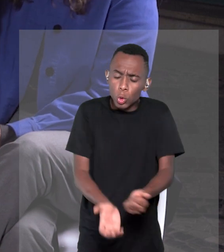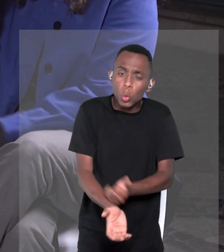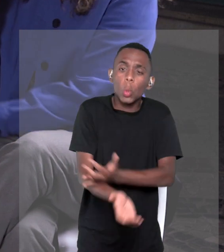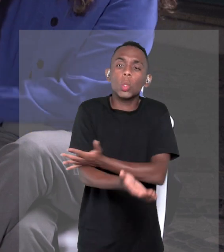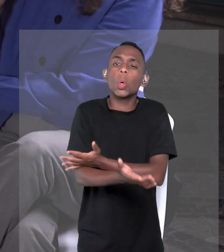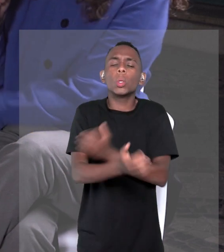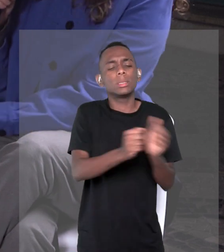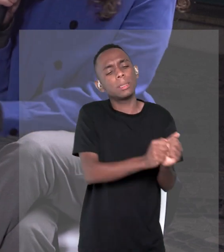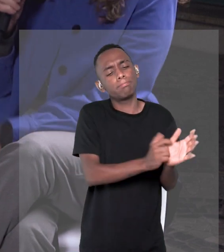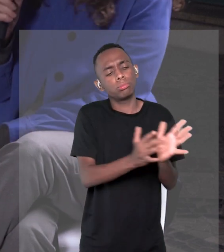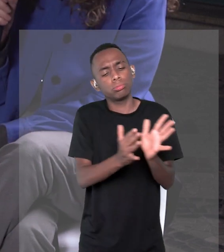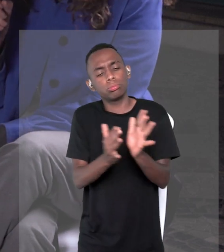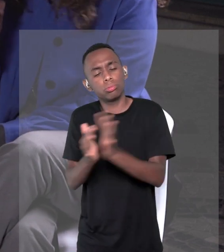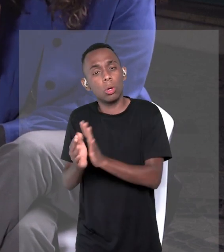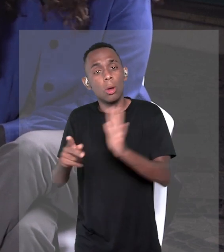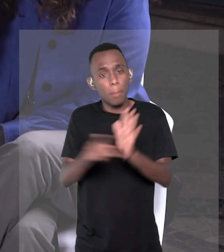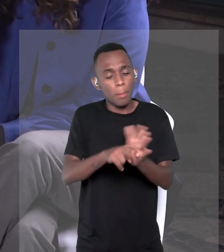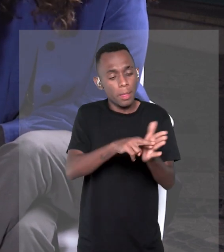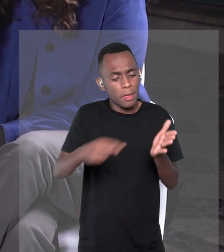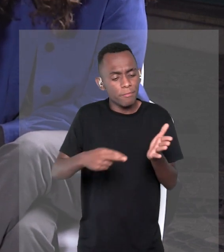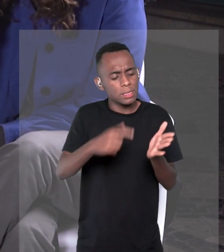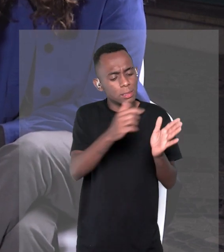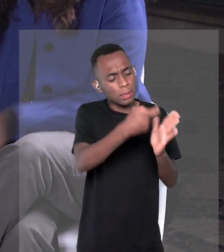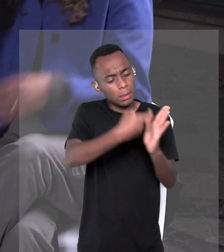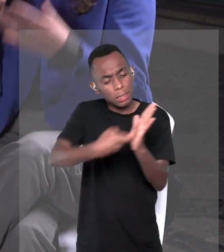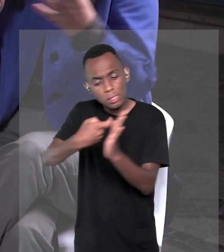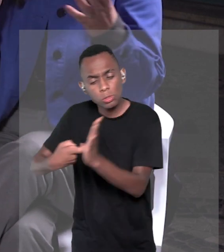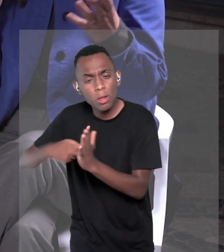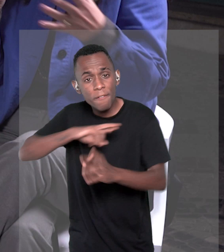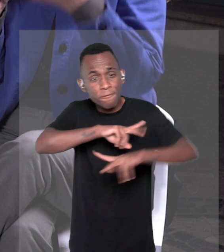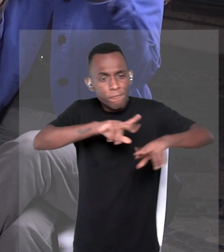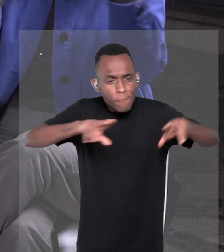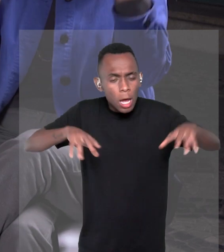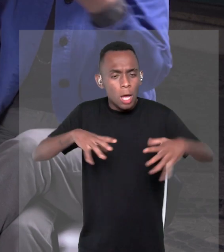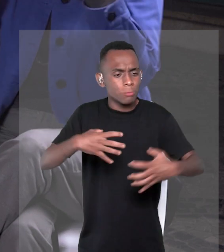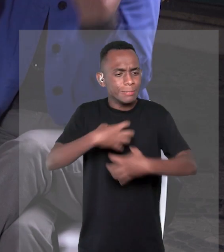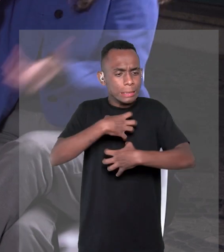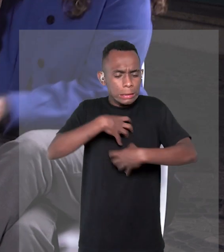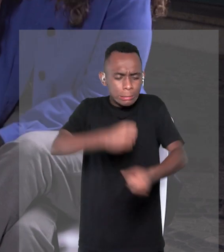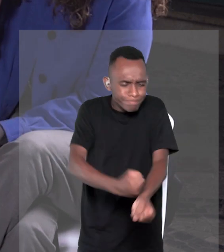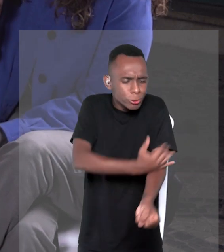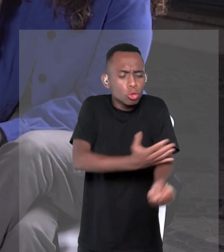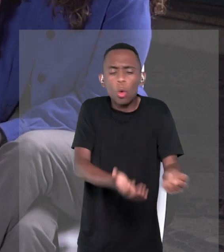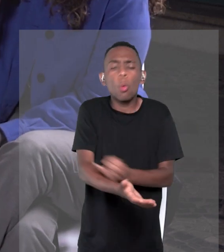emocionou nessa coletânea deste número da Democracia? O que te